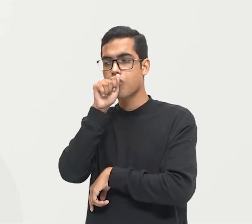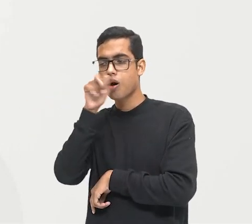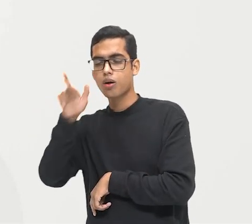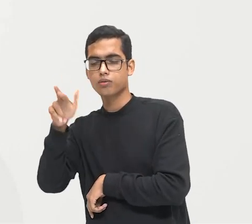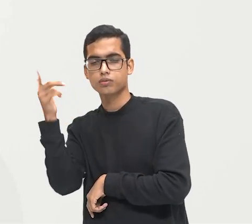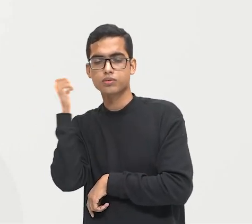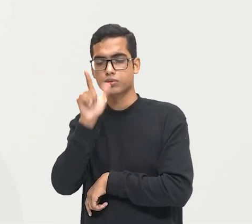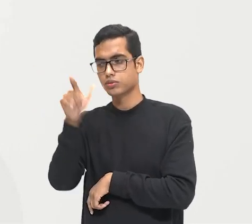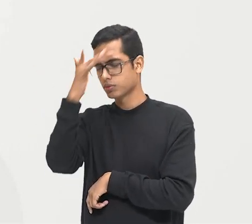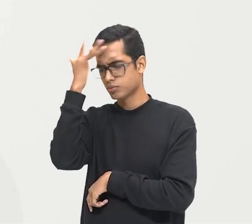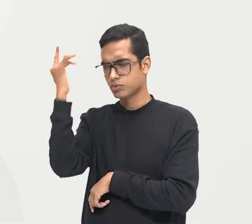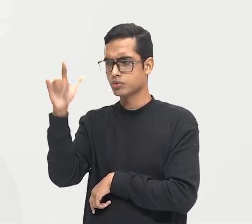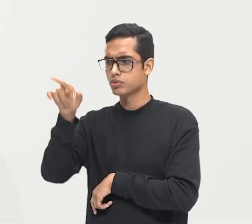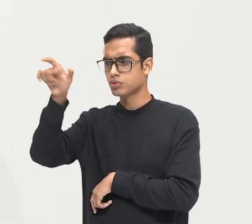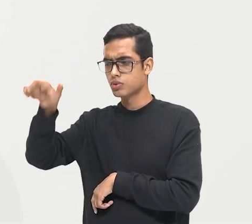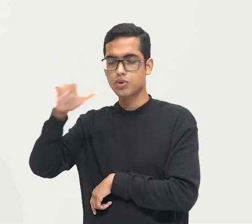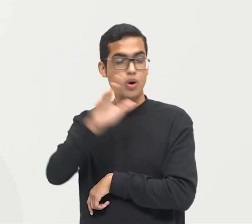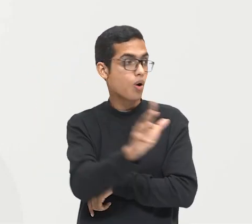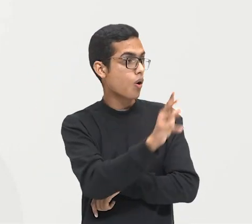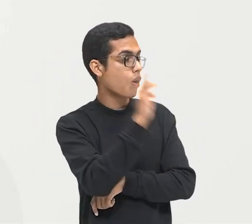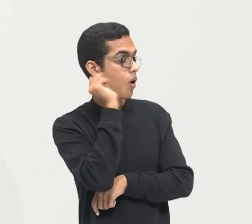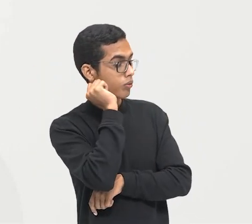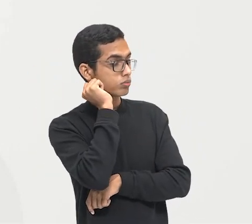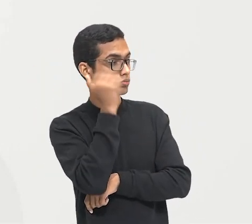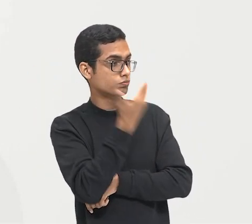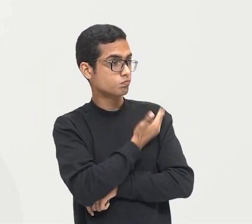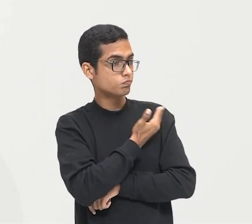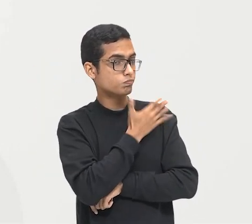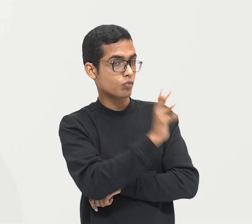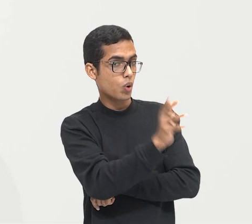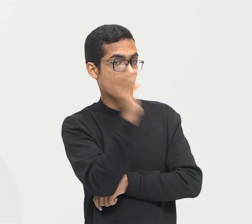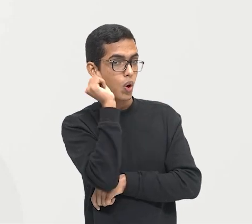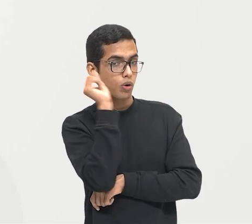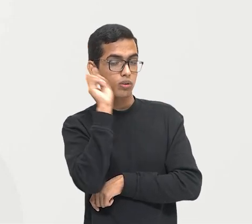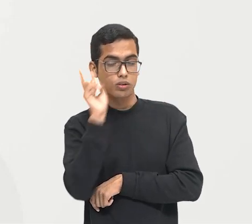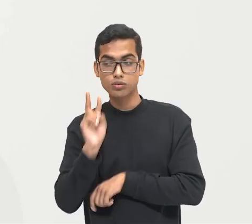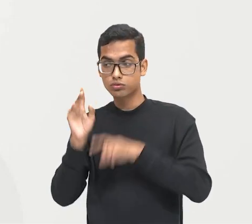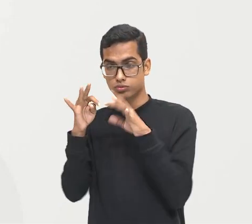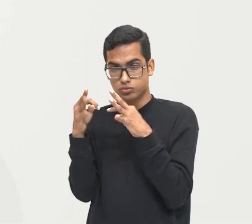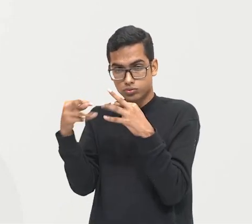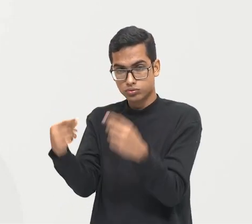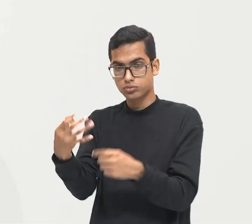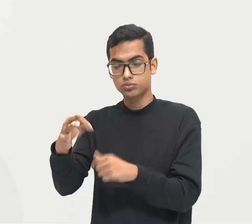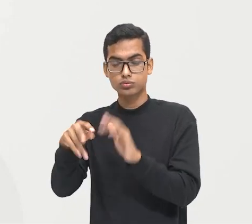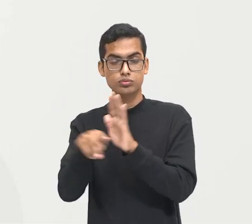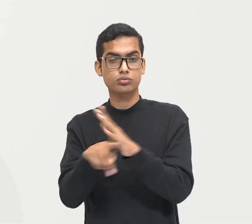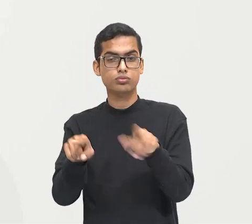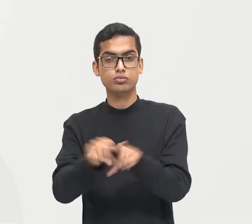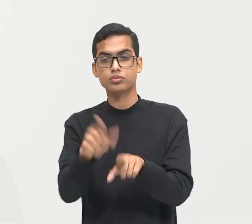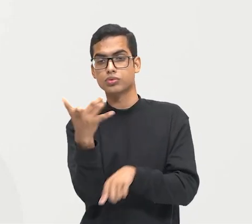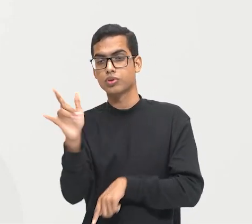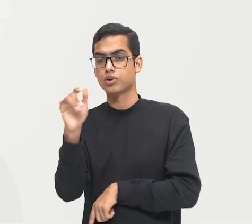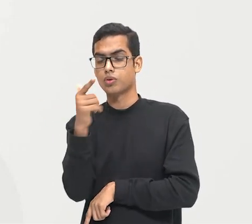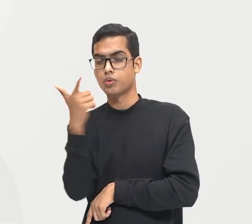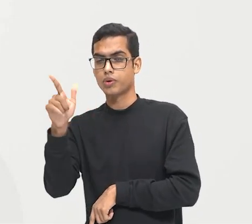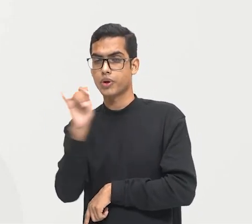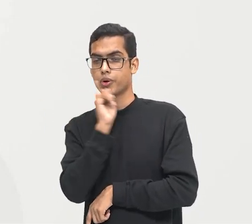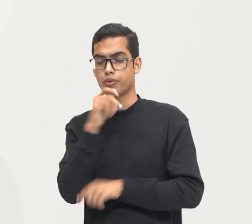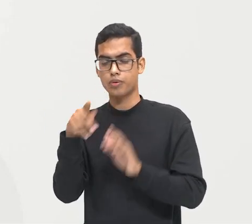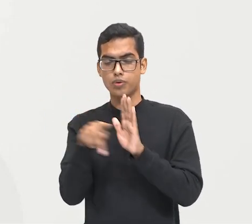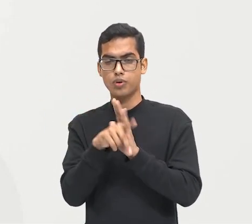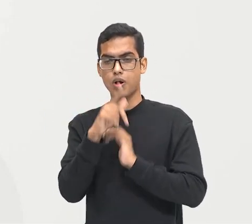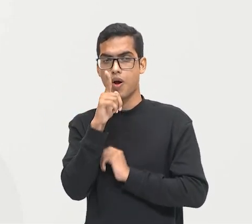nos ouvidos da ouvinte, né, da sua amiga ali que está ouvindo toda a sua história. A gente tem também aqui o exemplo na